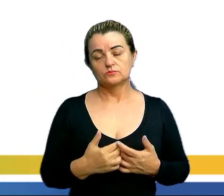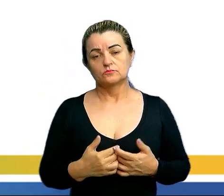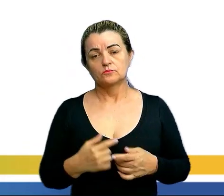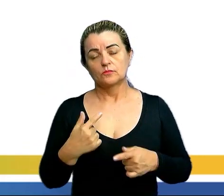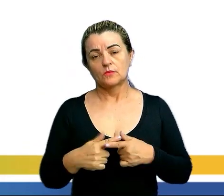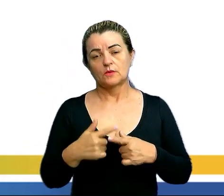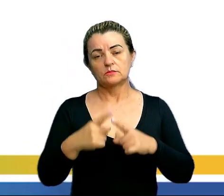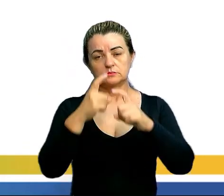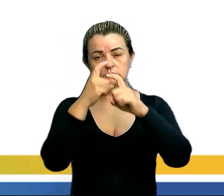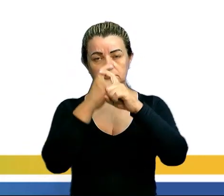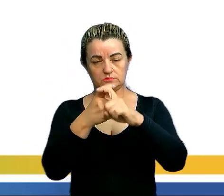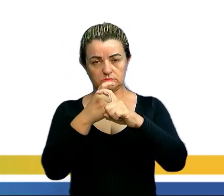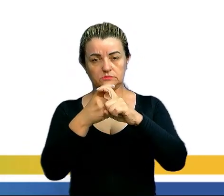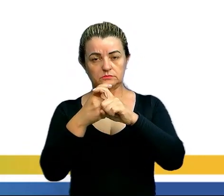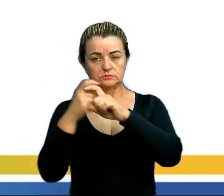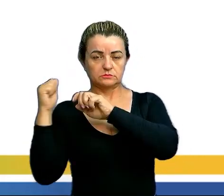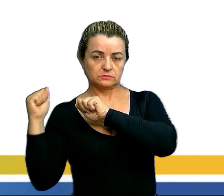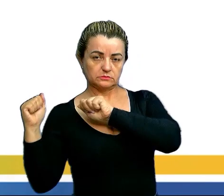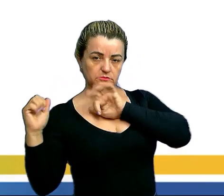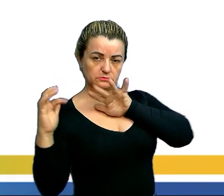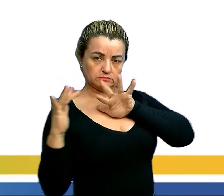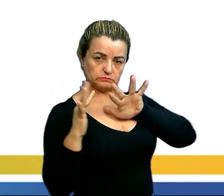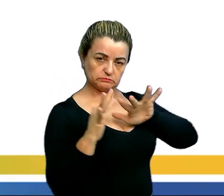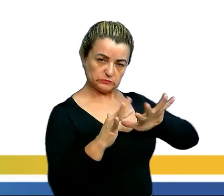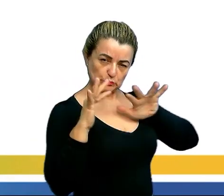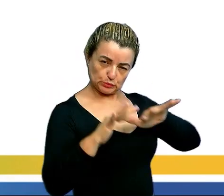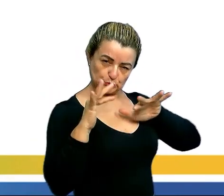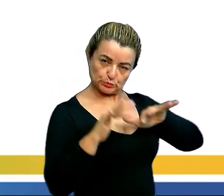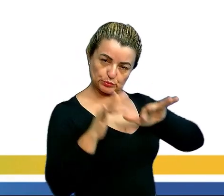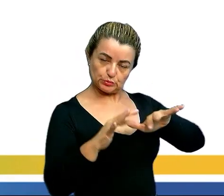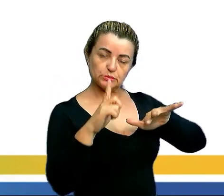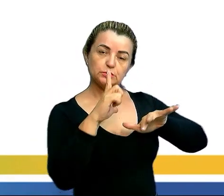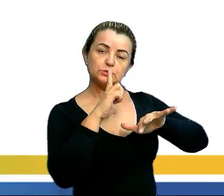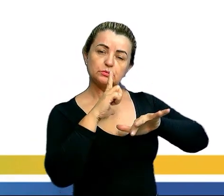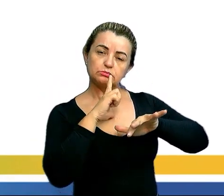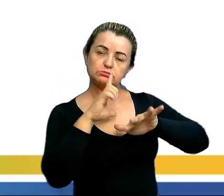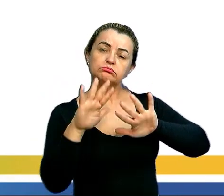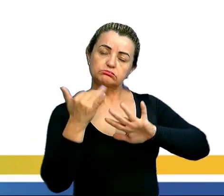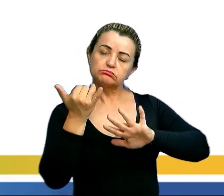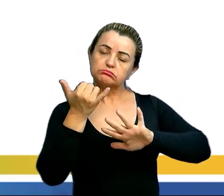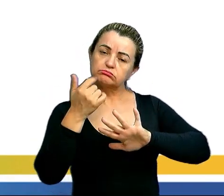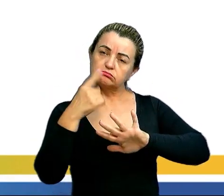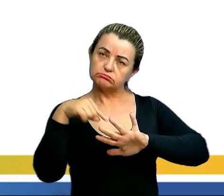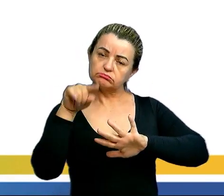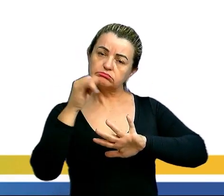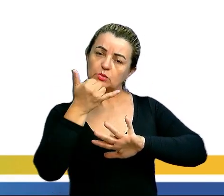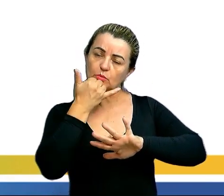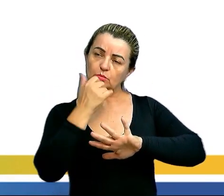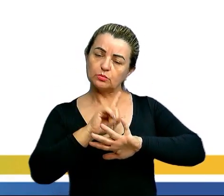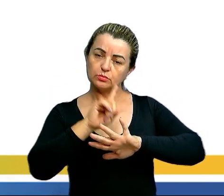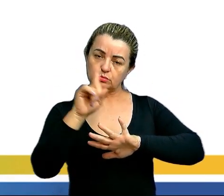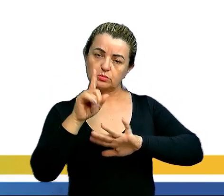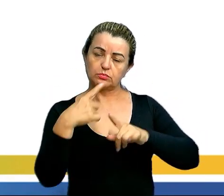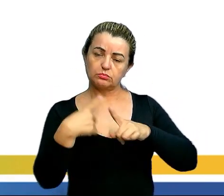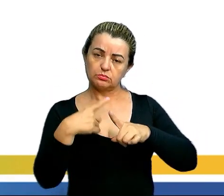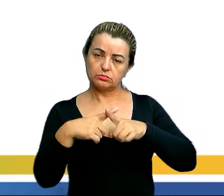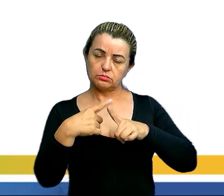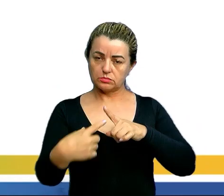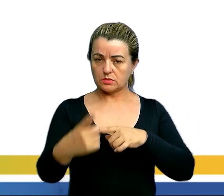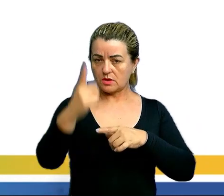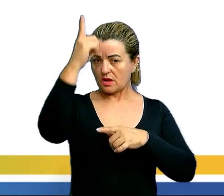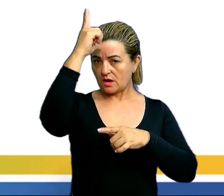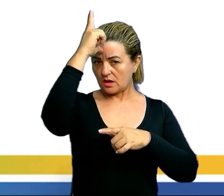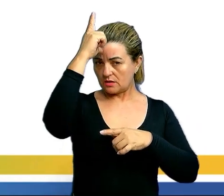o Hitler teria iniciado as invasões, né? Então foi culpabilizado. Então, a Alemanha, que já tinha um histórico de não cumprir muito bem